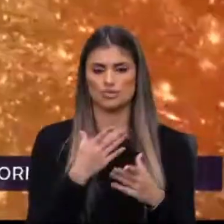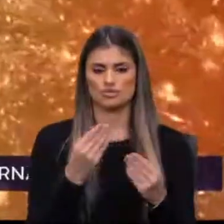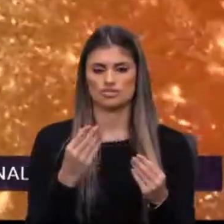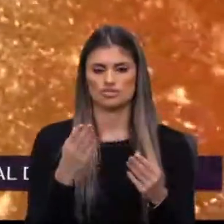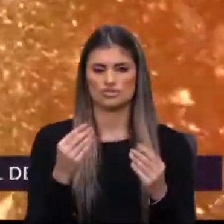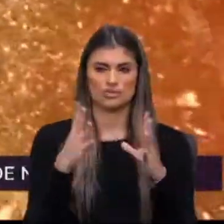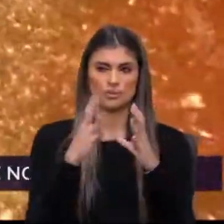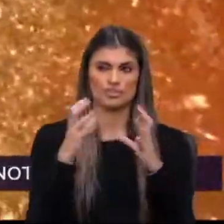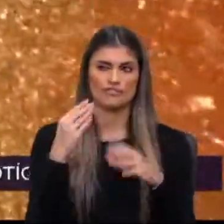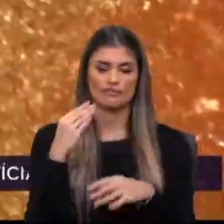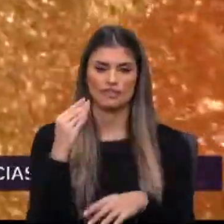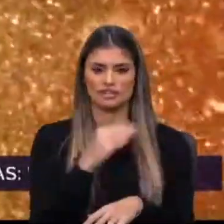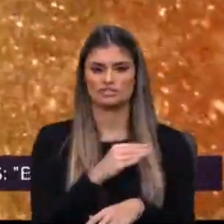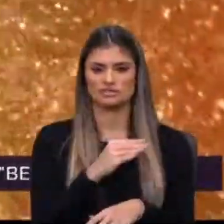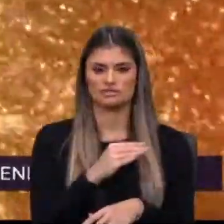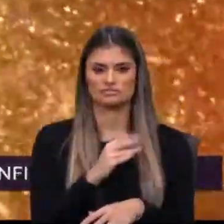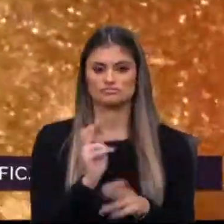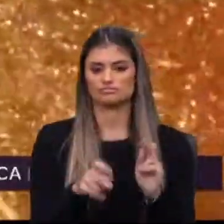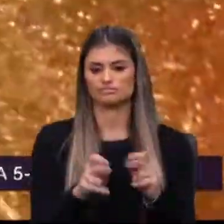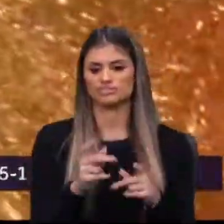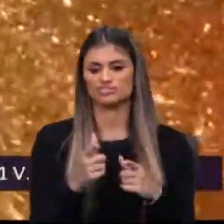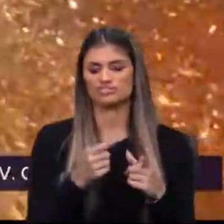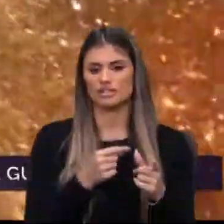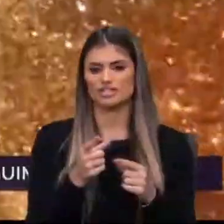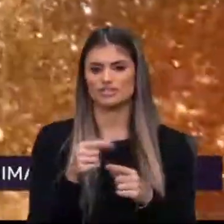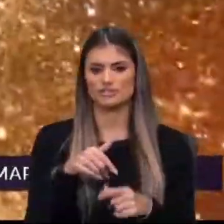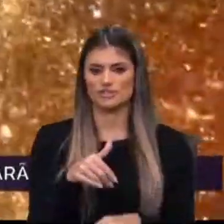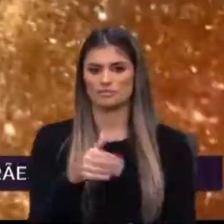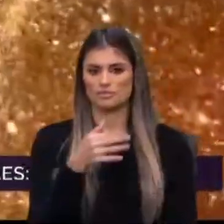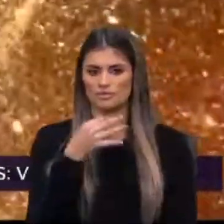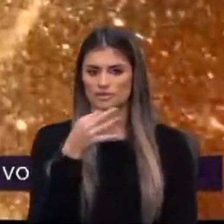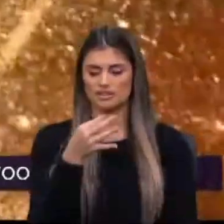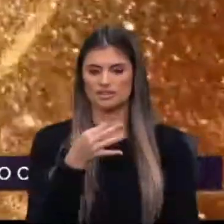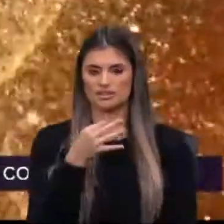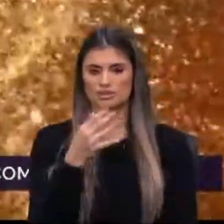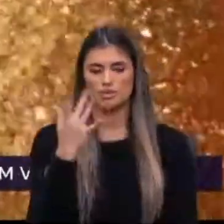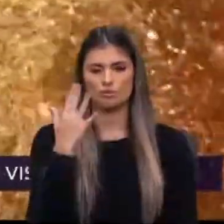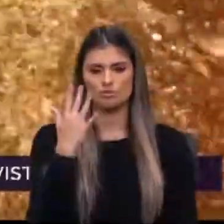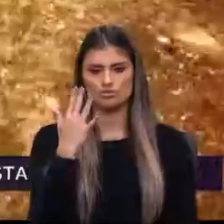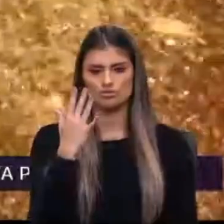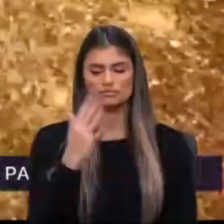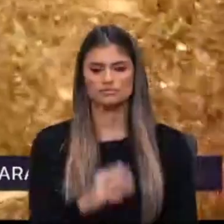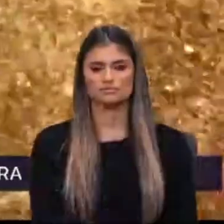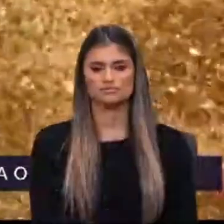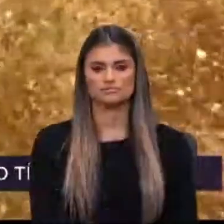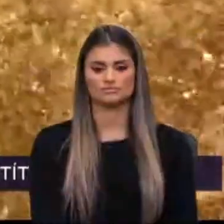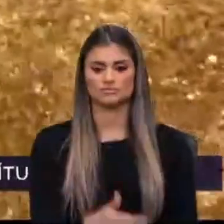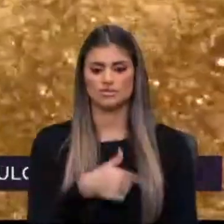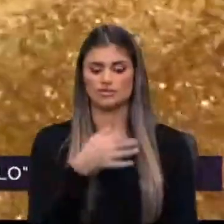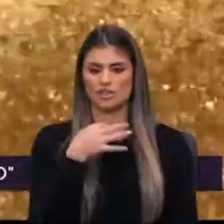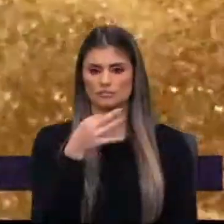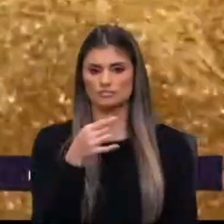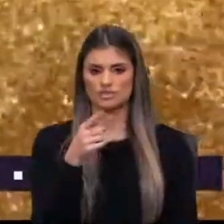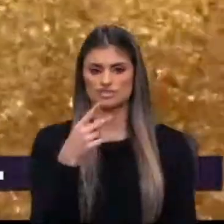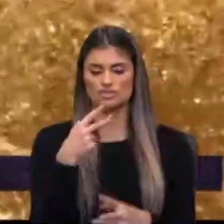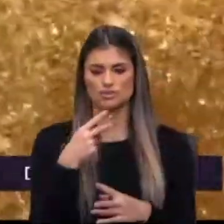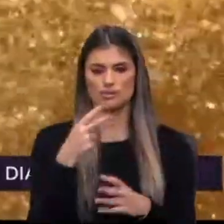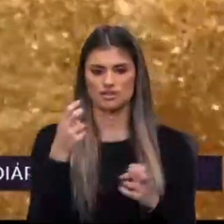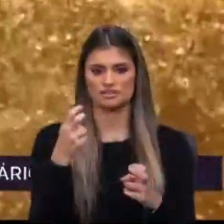frias para dar origem a muitas estrelas. Vamos pôr aqui em números. Quando nós falamos desta descoberta